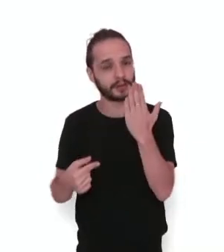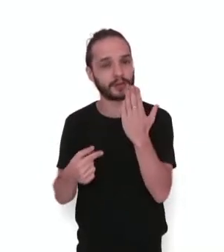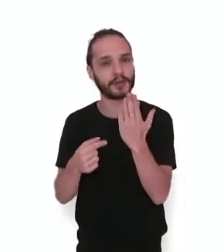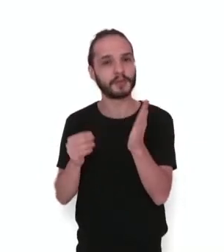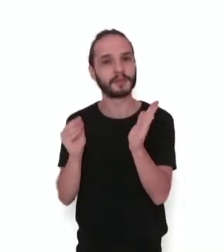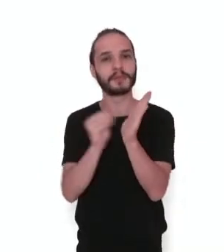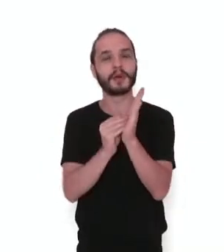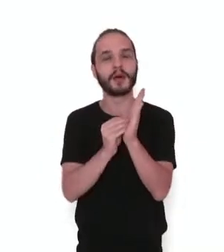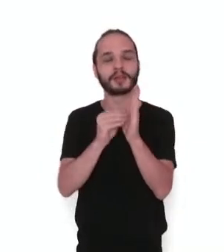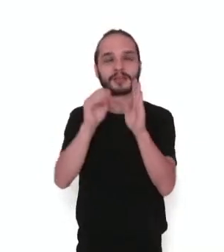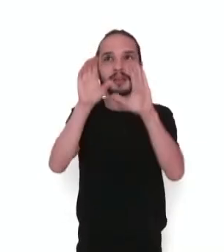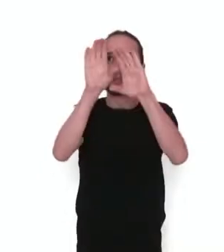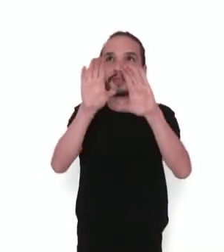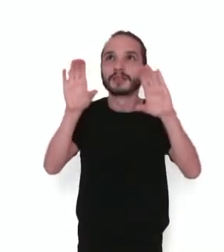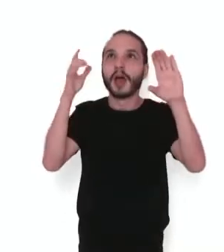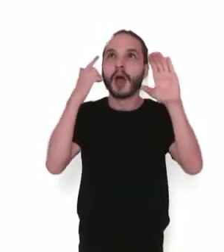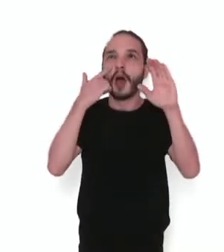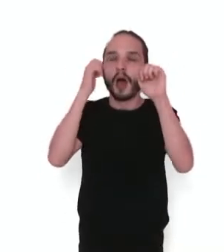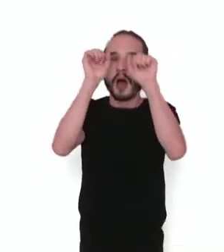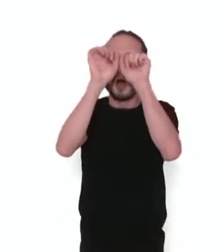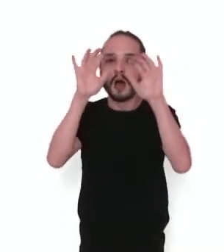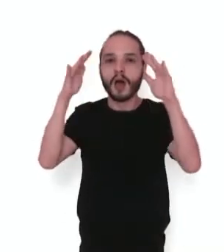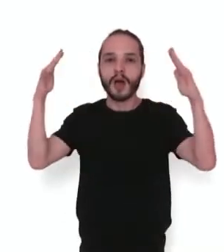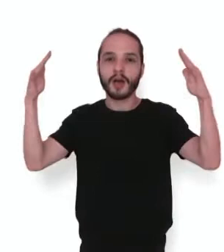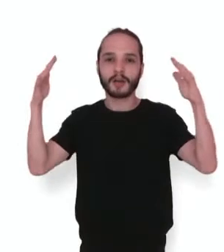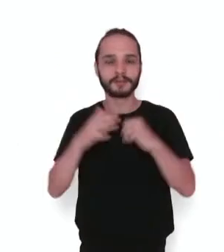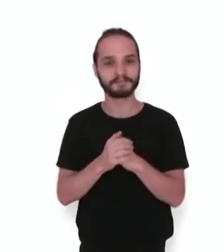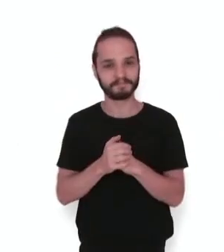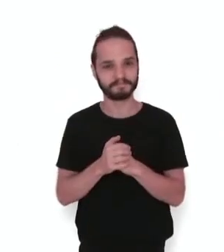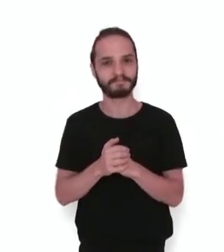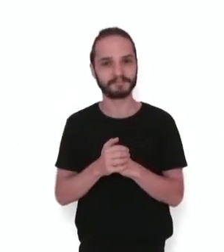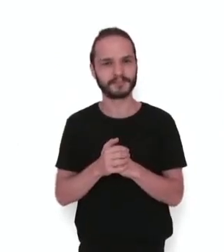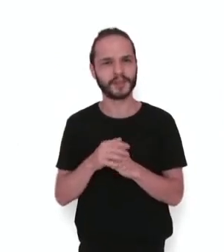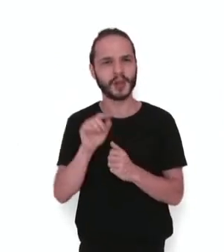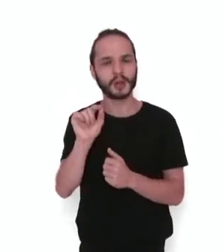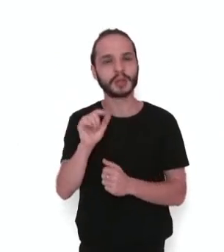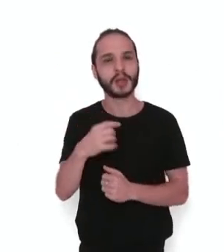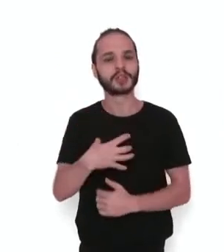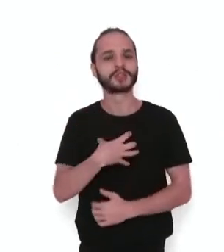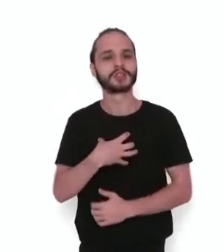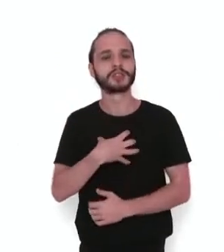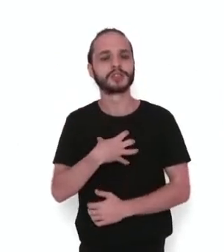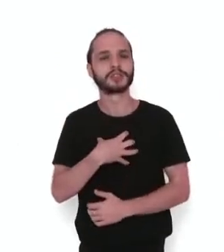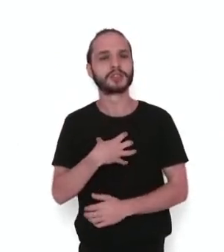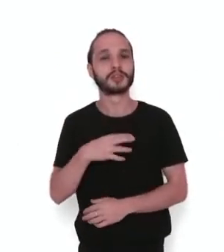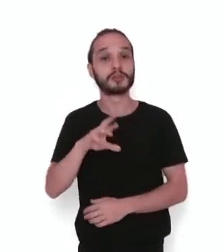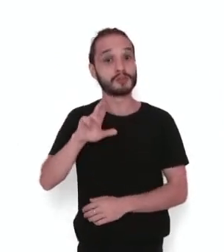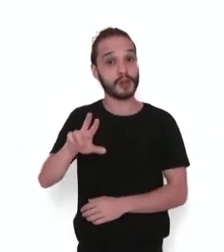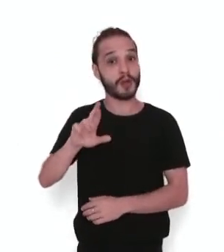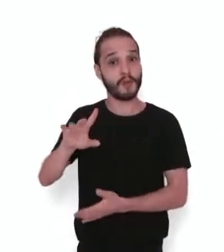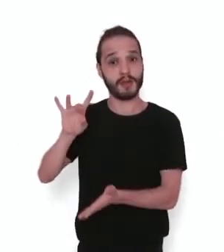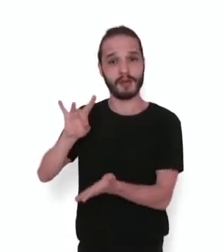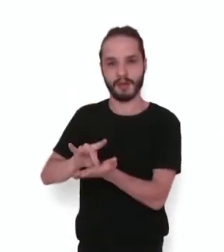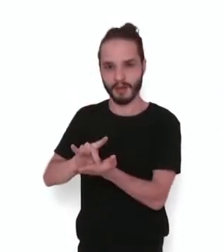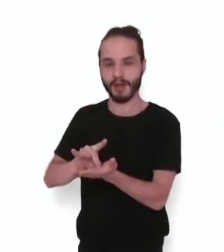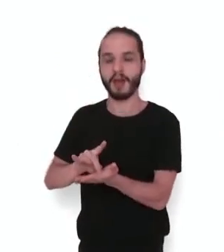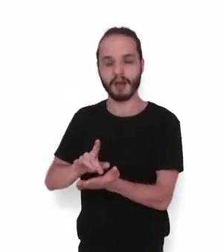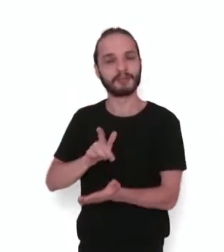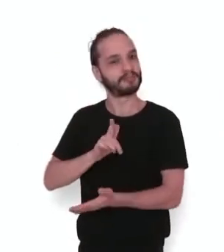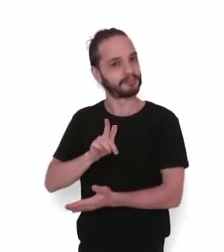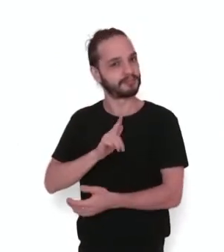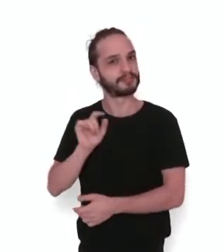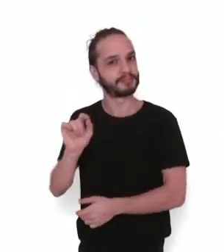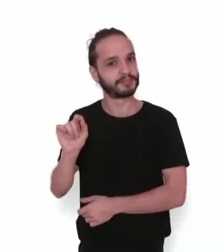para o olhar do interlocutor. Então, o sentido figurado, né, tá bem explícito aqui. Coloquei